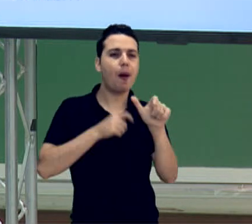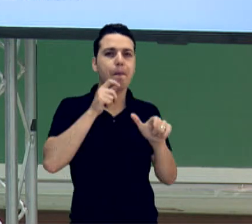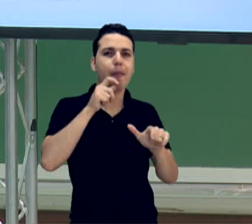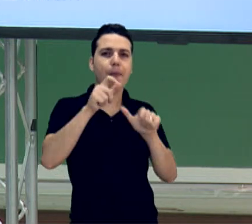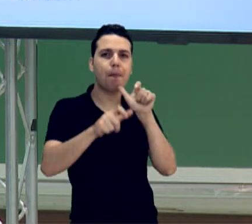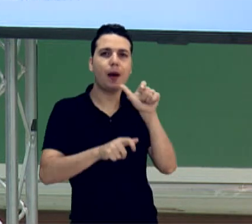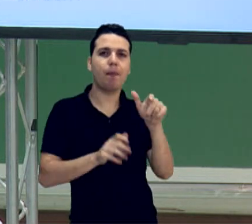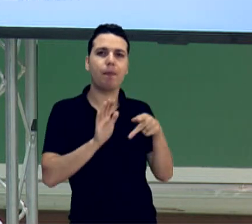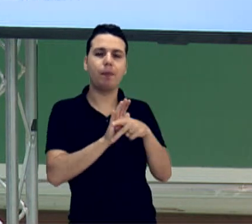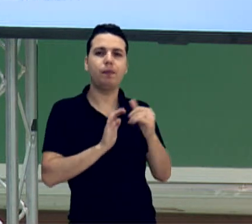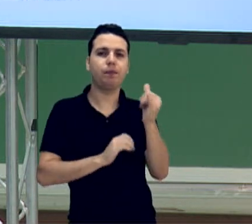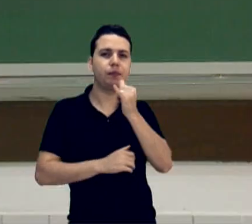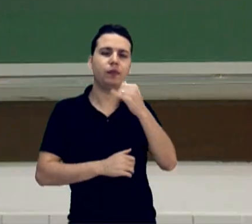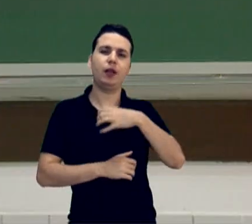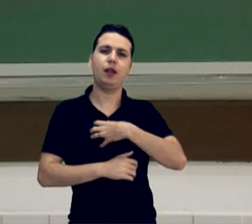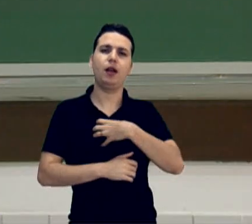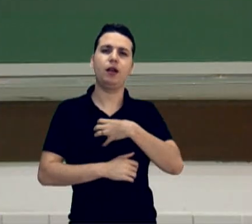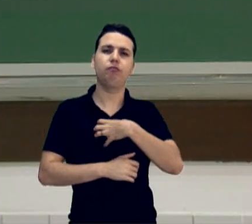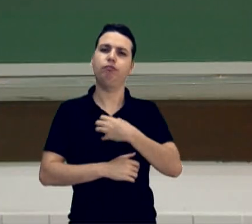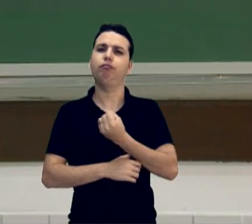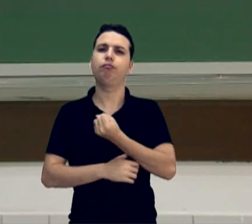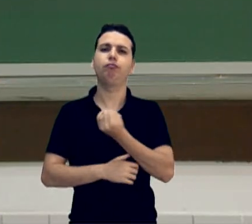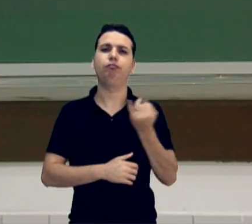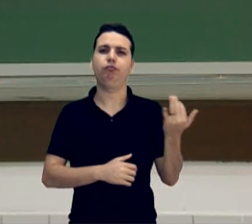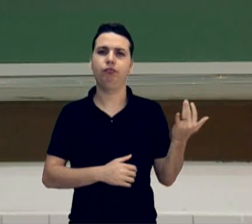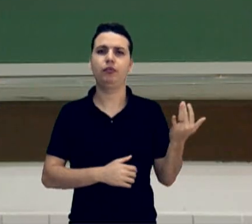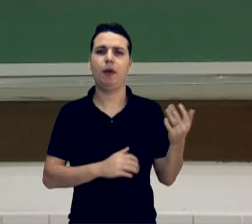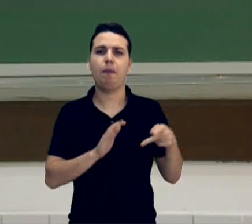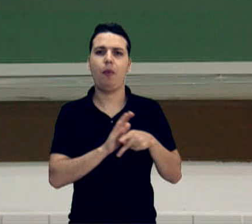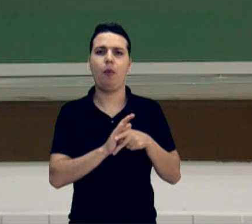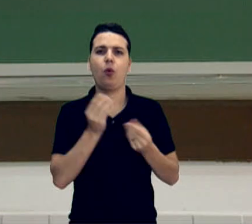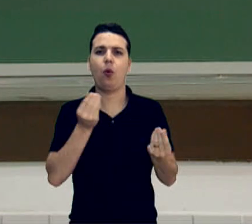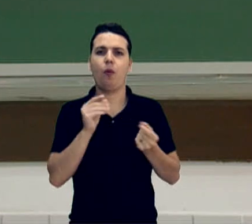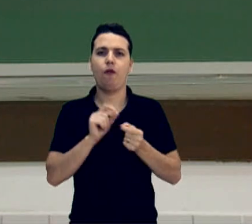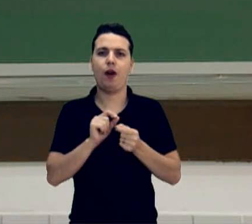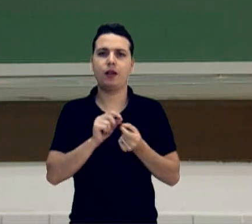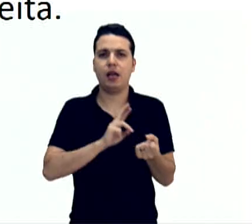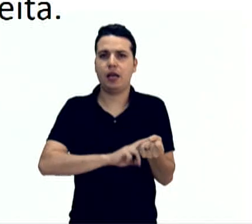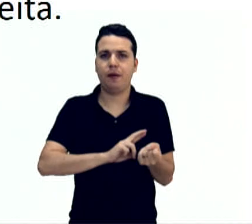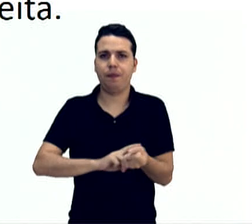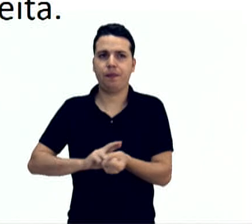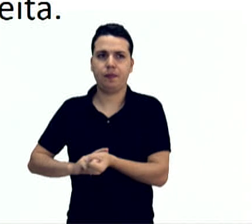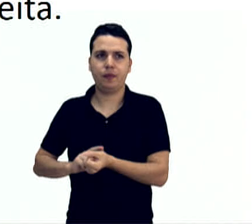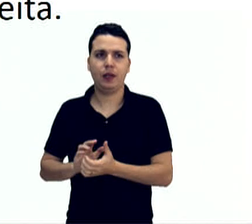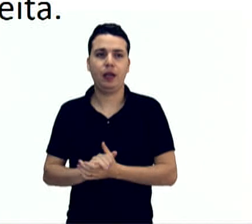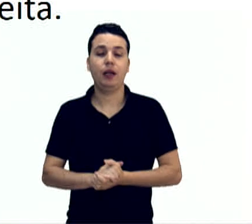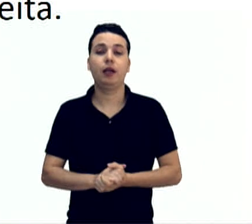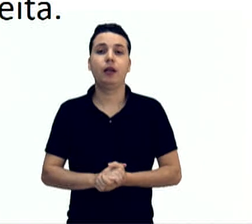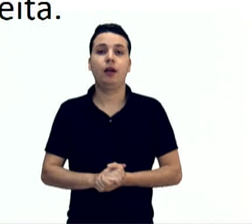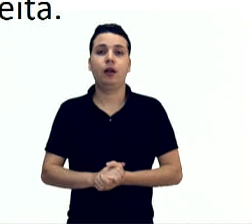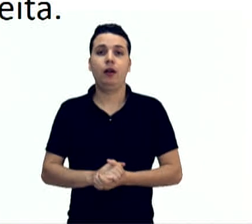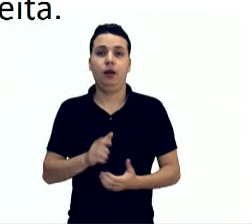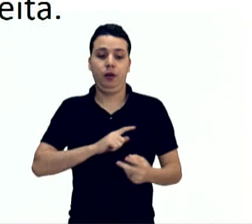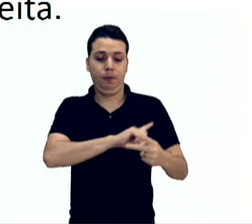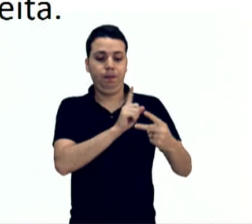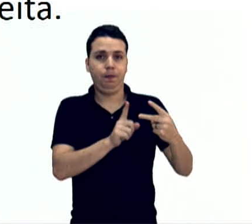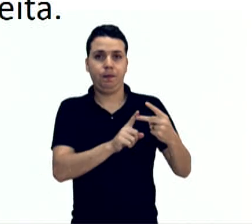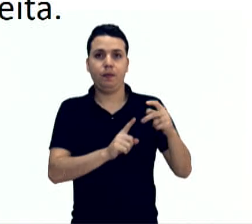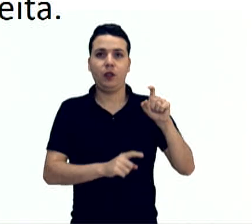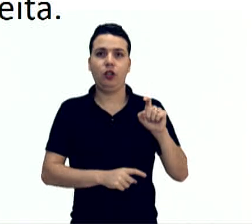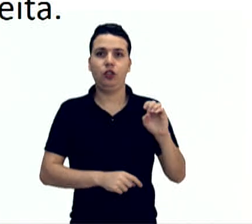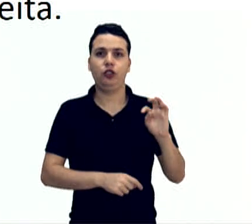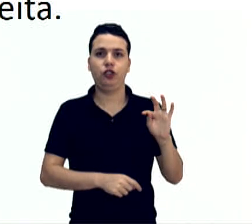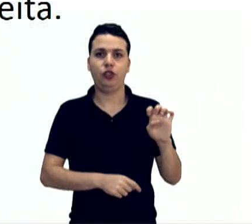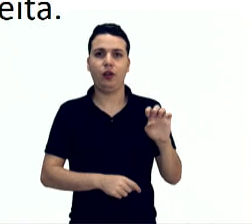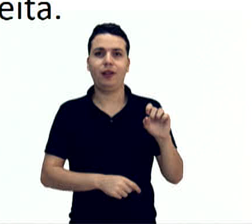em várias formas, então, de desenvolver esse ritmo. O shot 7 voltas exige que o casal dê 7 voltas